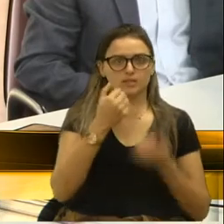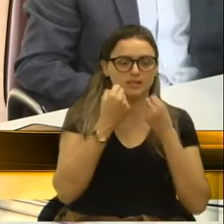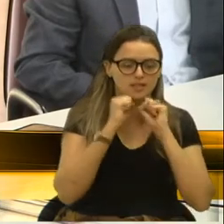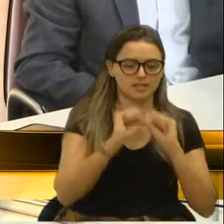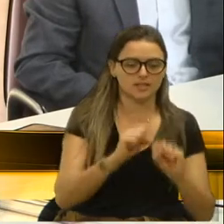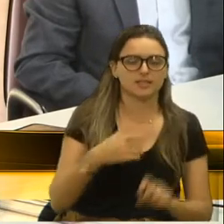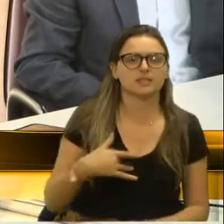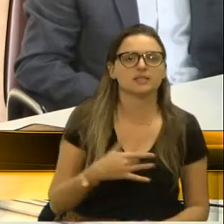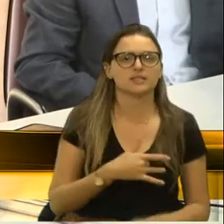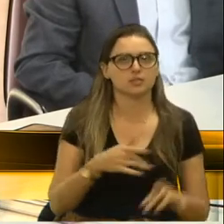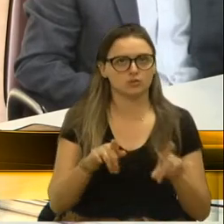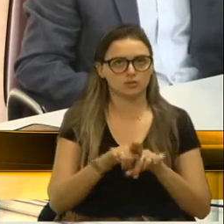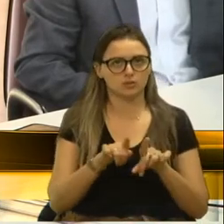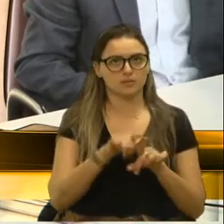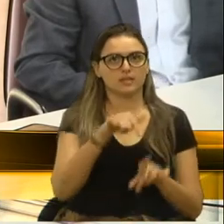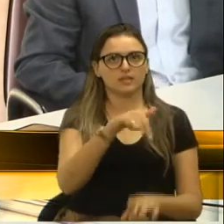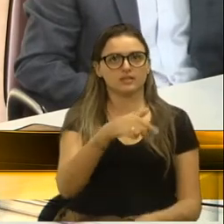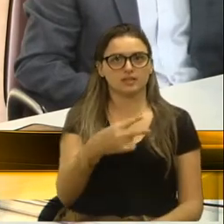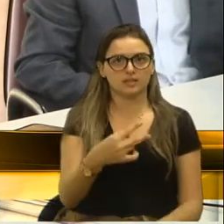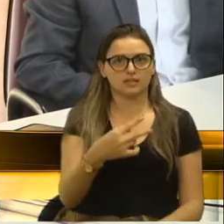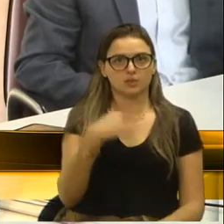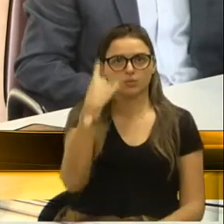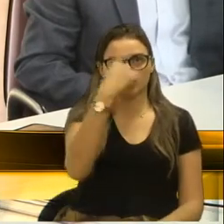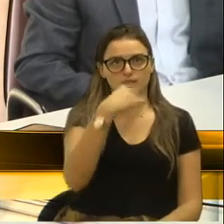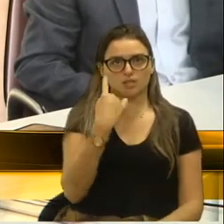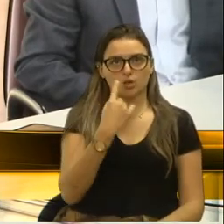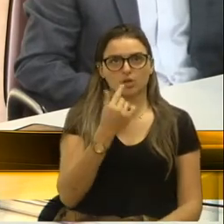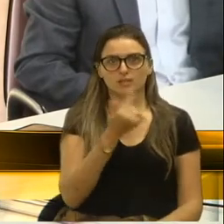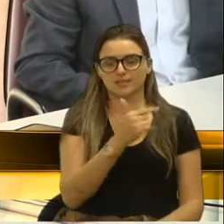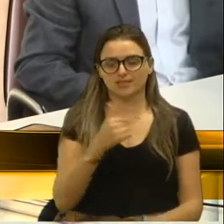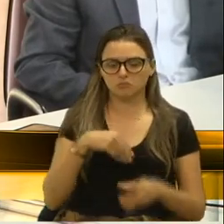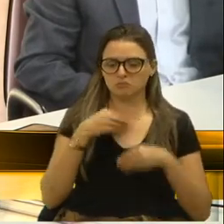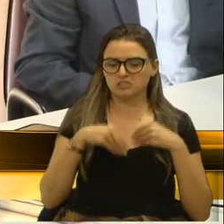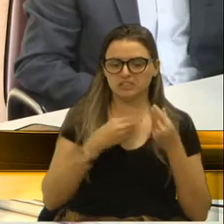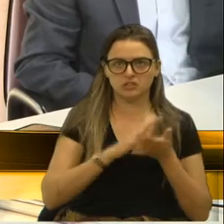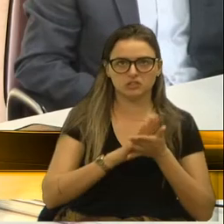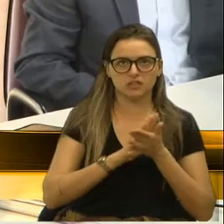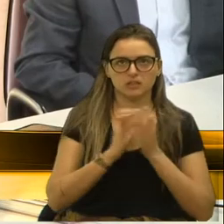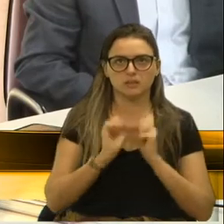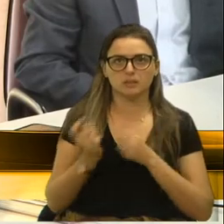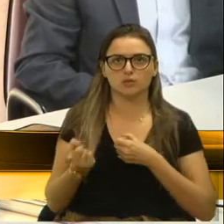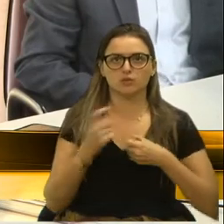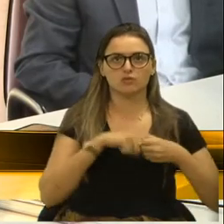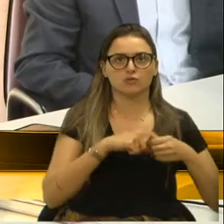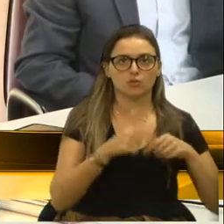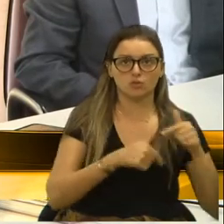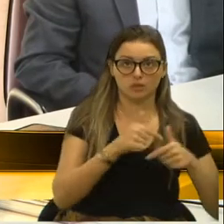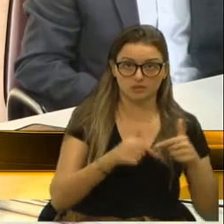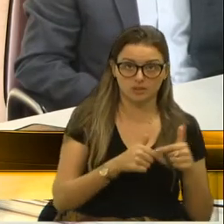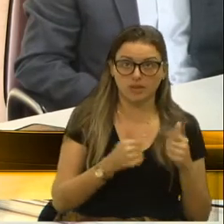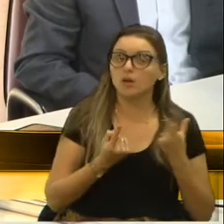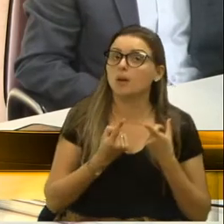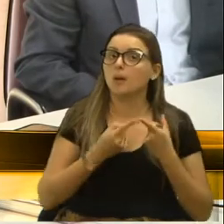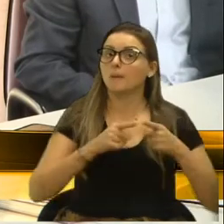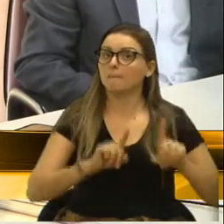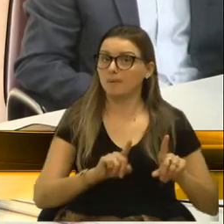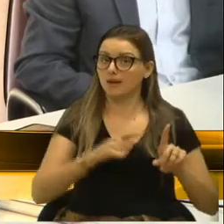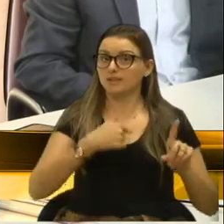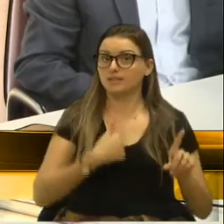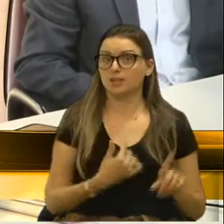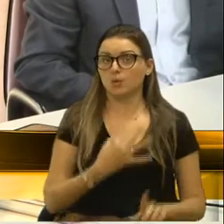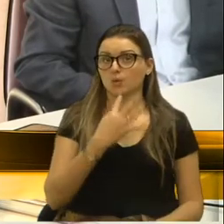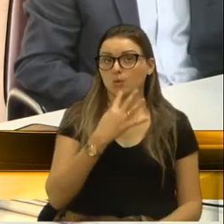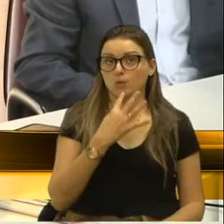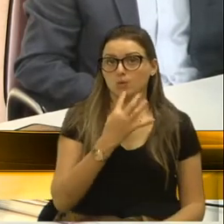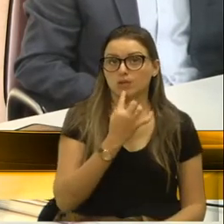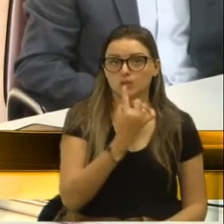também confirma isso, 72 horas sem sintoma pode retornar ao trabalho. No entanto, eu conheço uma